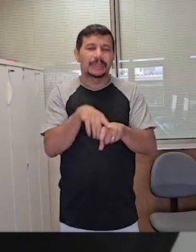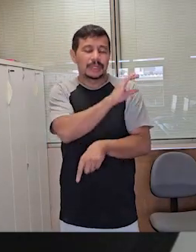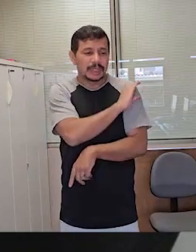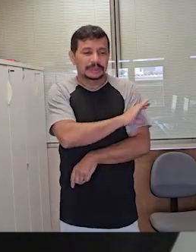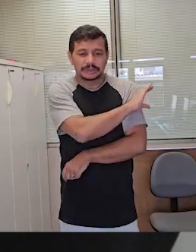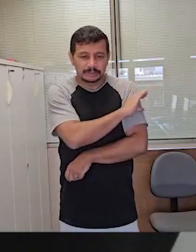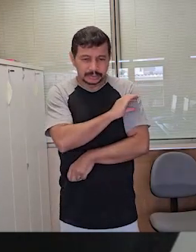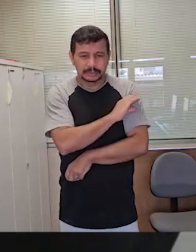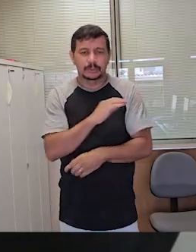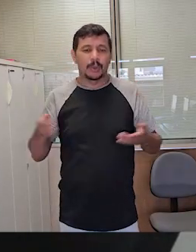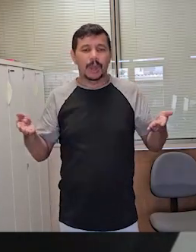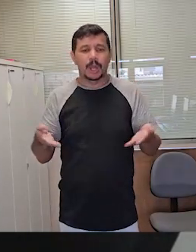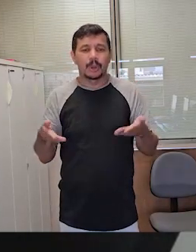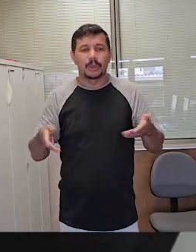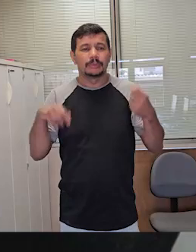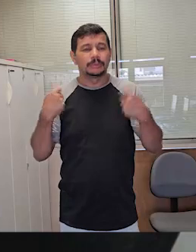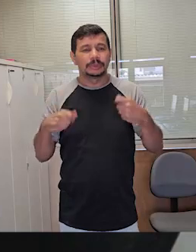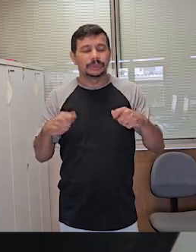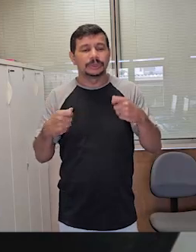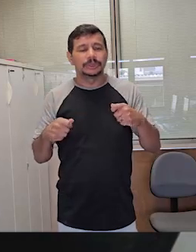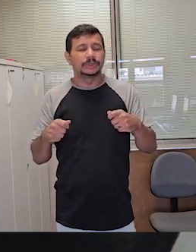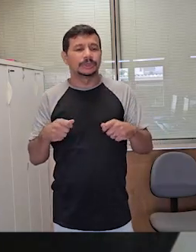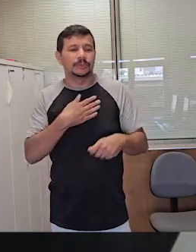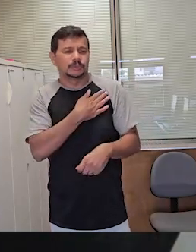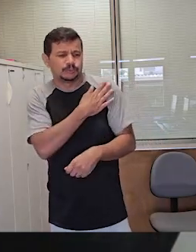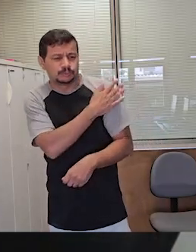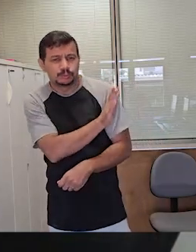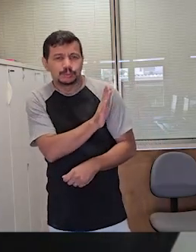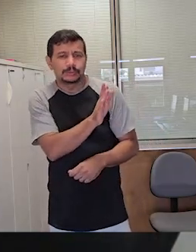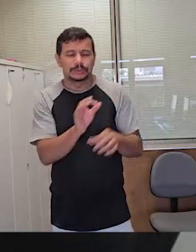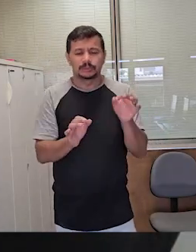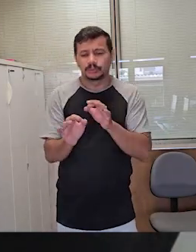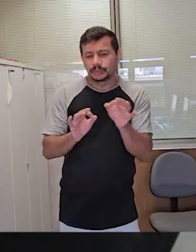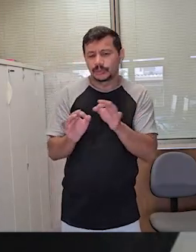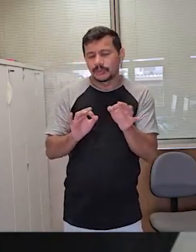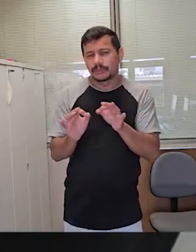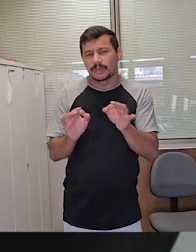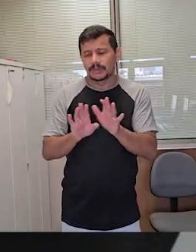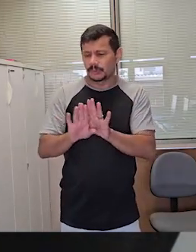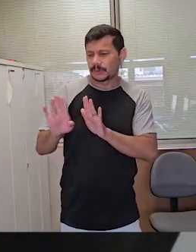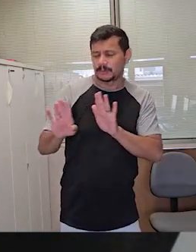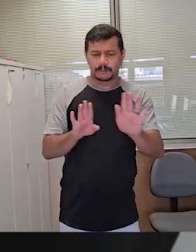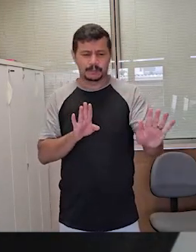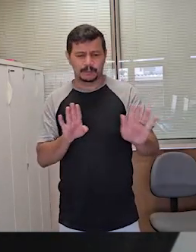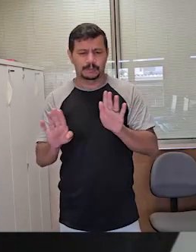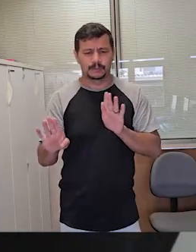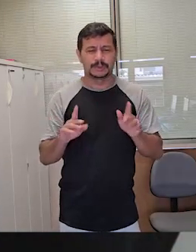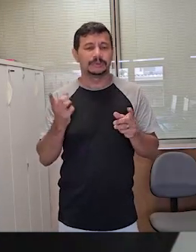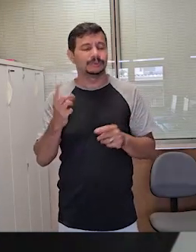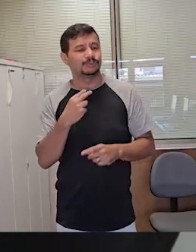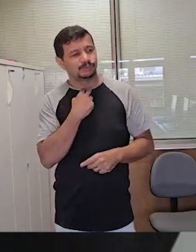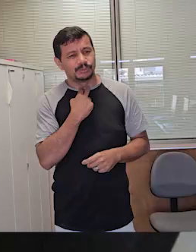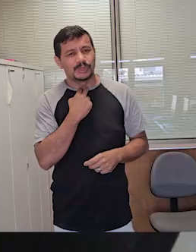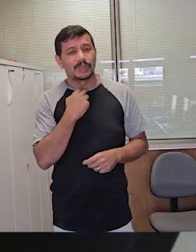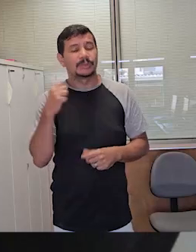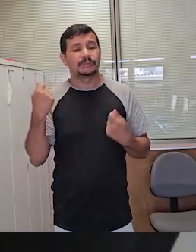CIPA atual já tem que cuidar da questão do assédio, mas a CIPA não vai punir, né? A CIPA não vai afastar ninguém, mas ela tem que saber os